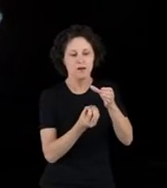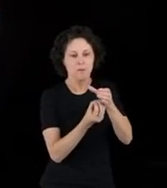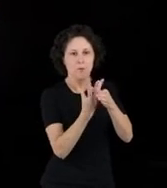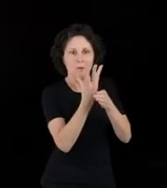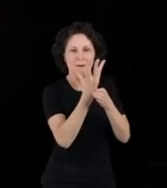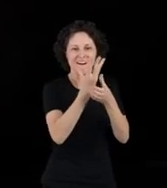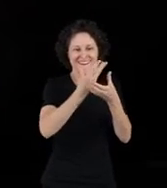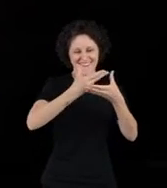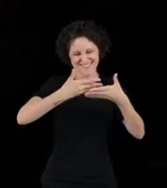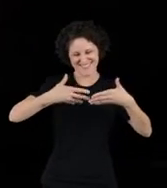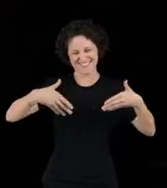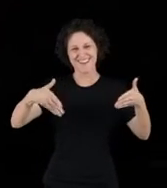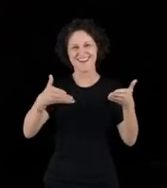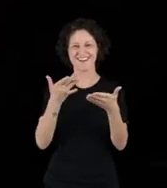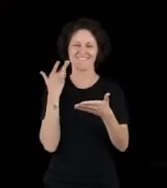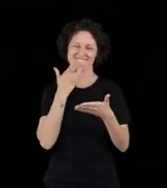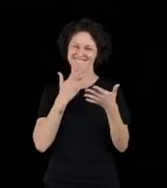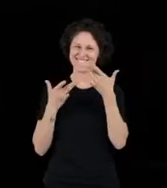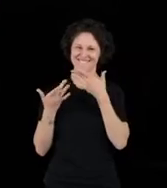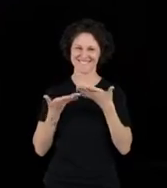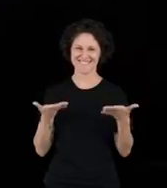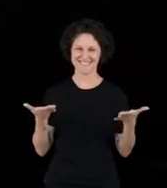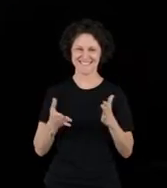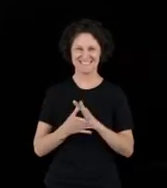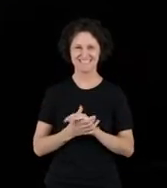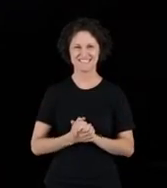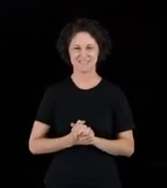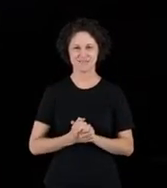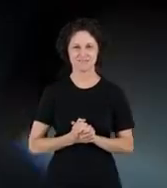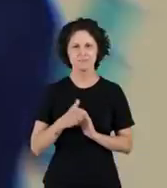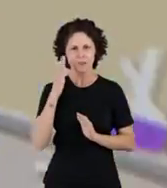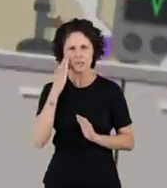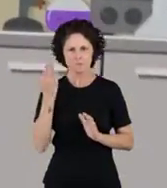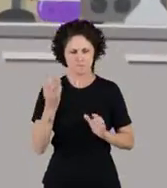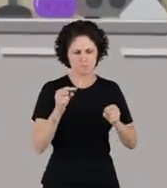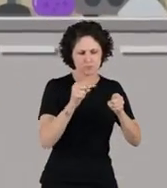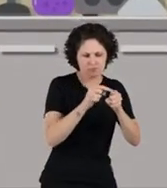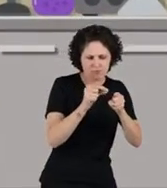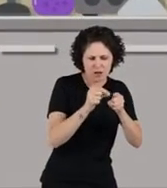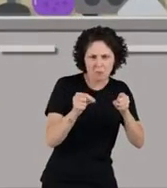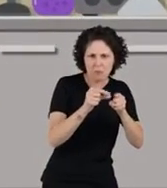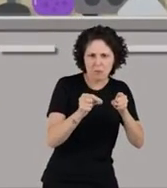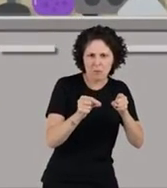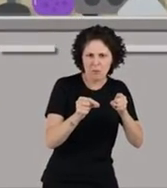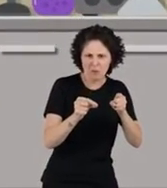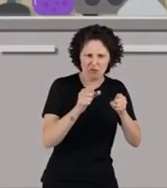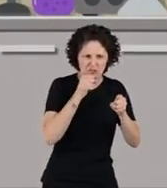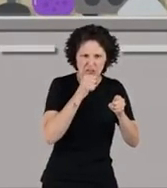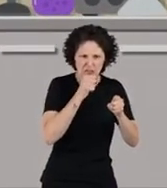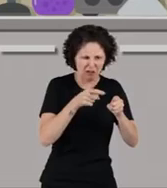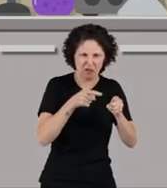o amido gelatinoso seca, formando aquele floco delicioso. Você sabia que se o grão estiver